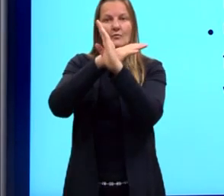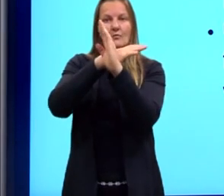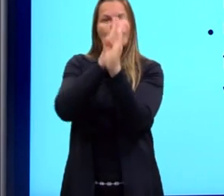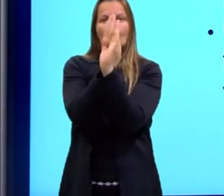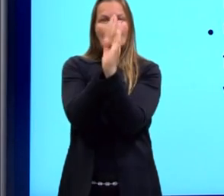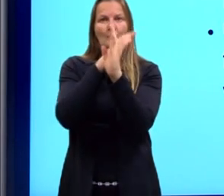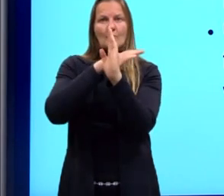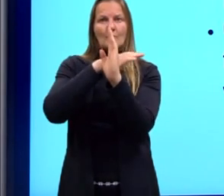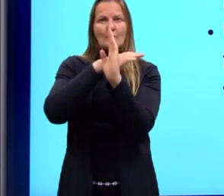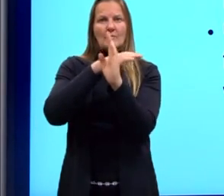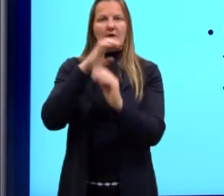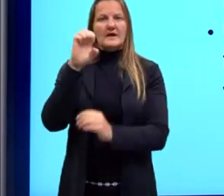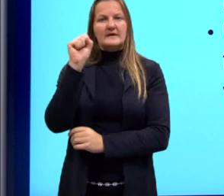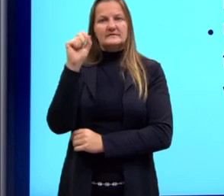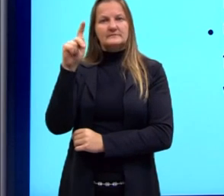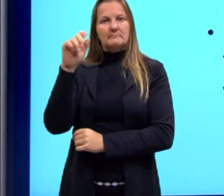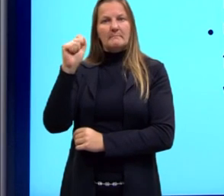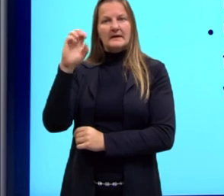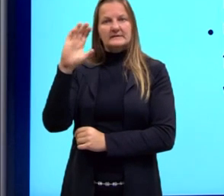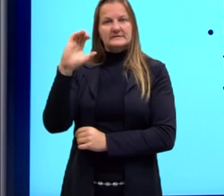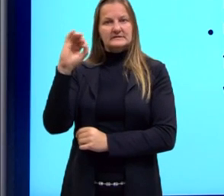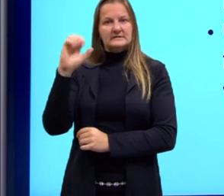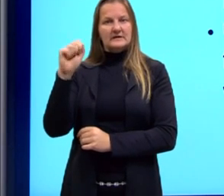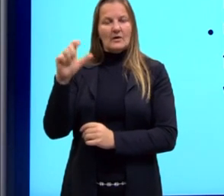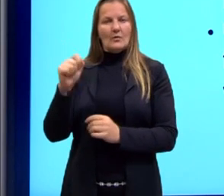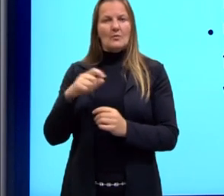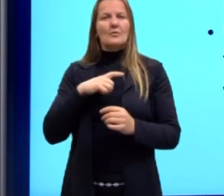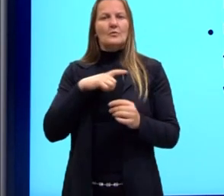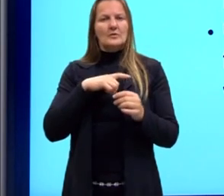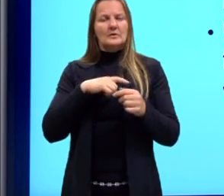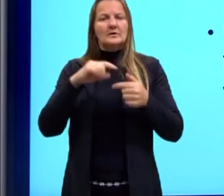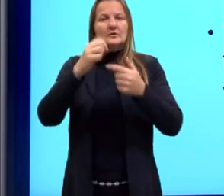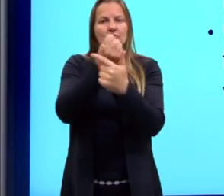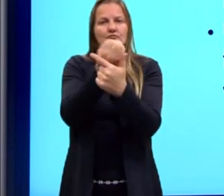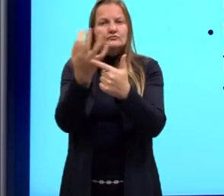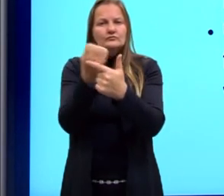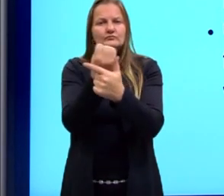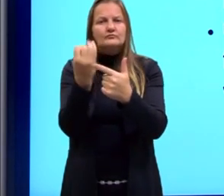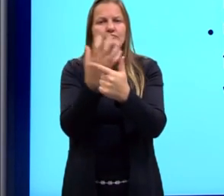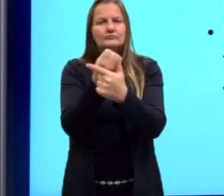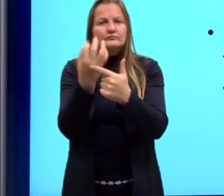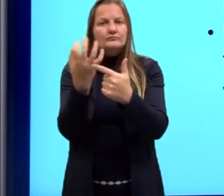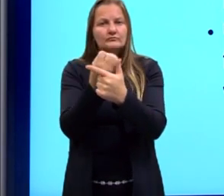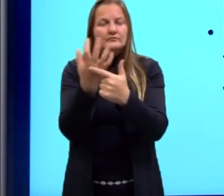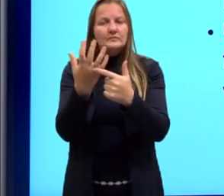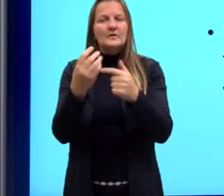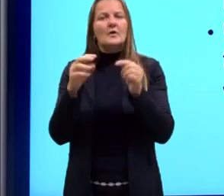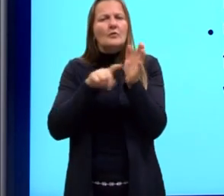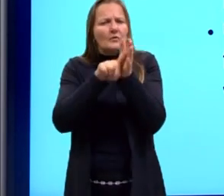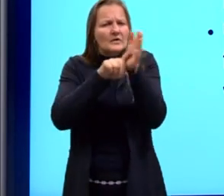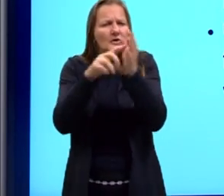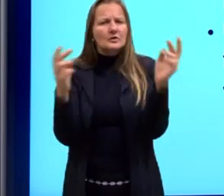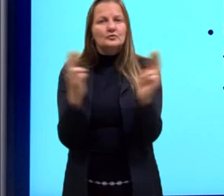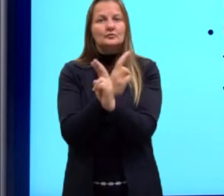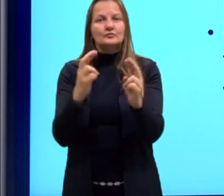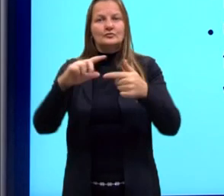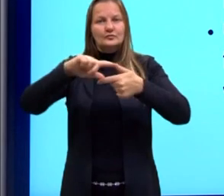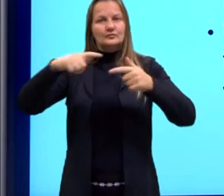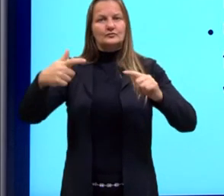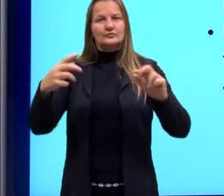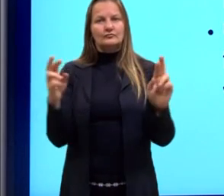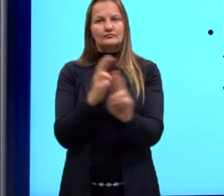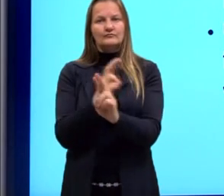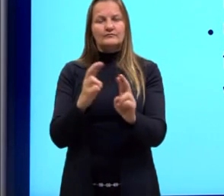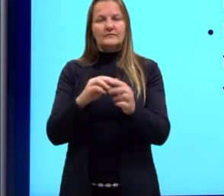geometria analítica então relaciona a álgebra e análise matemática com a geometria a